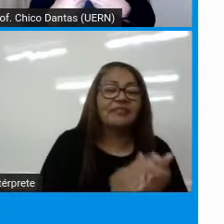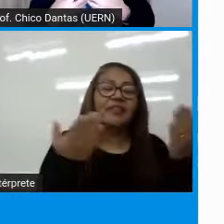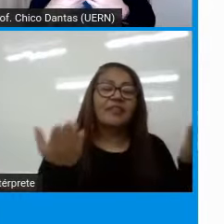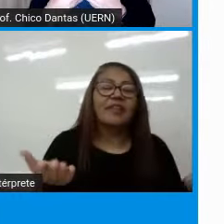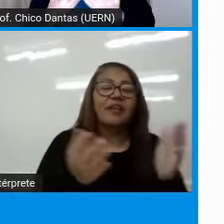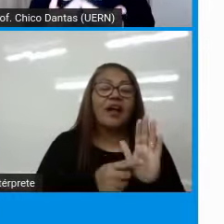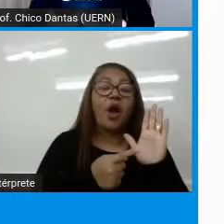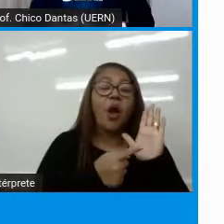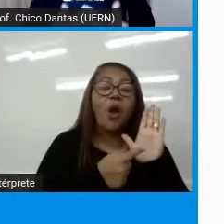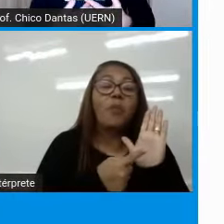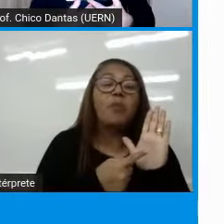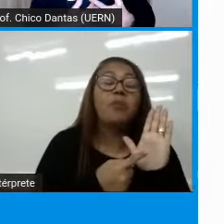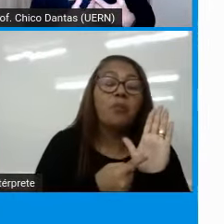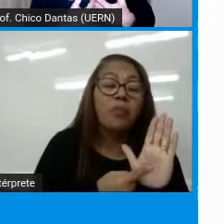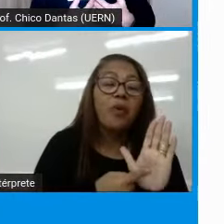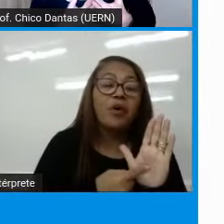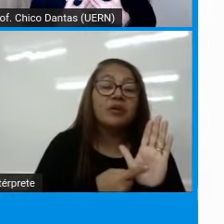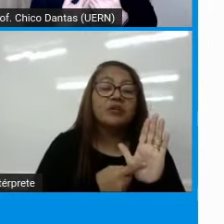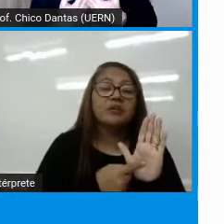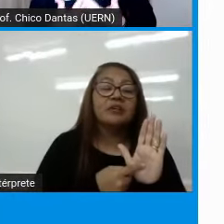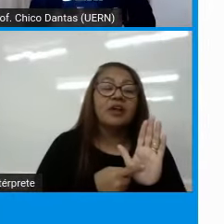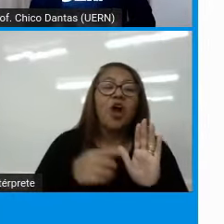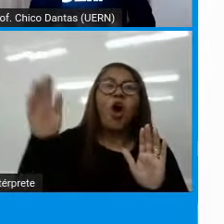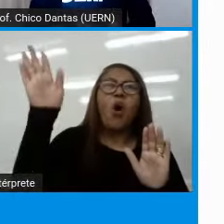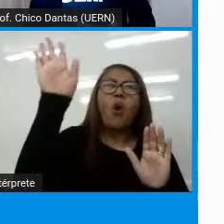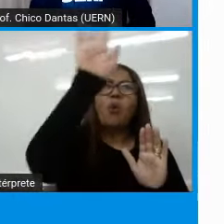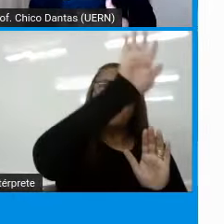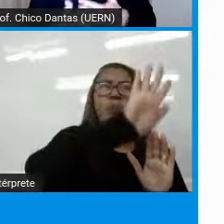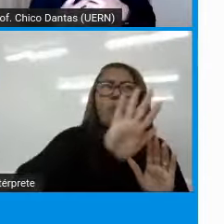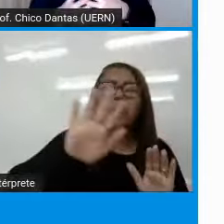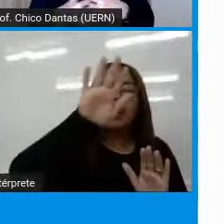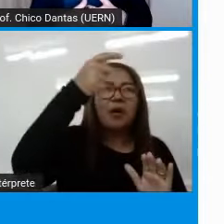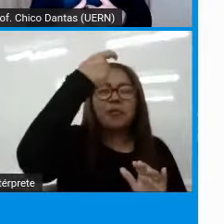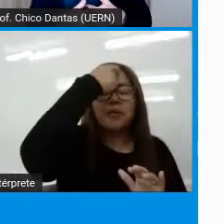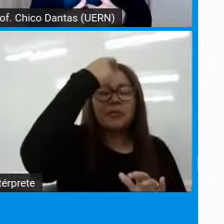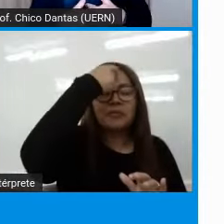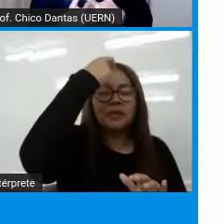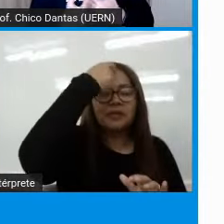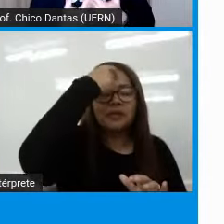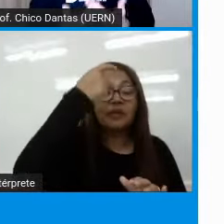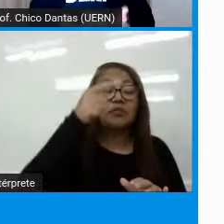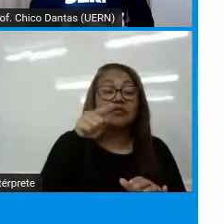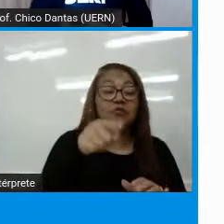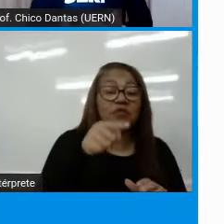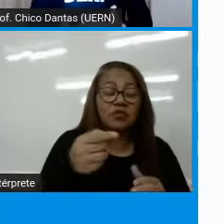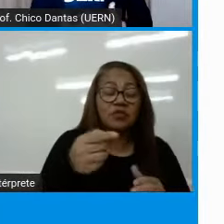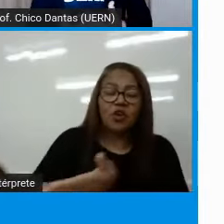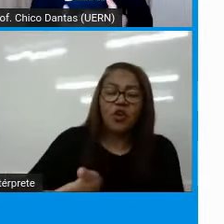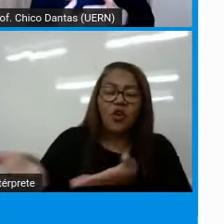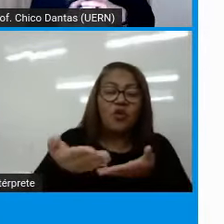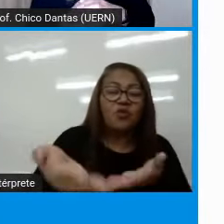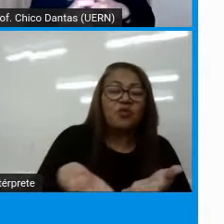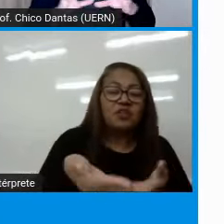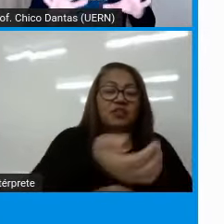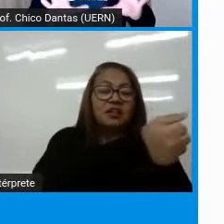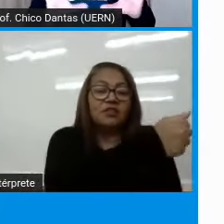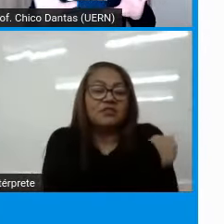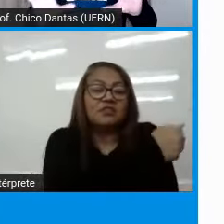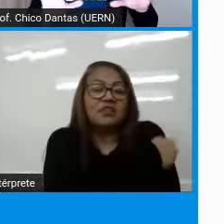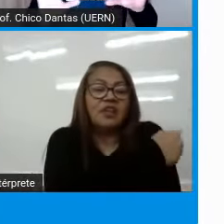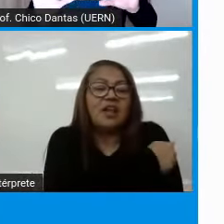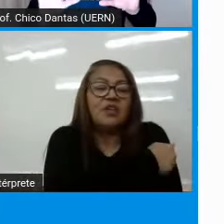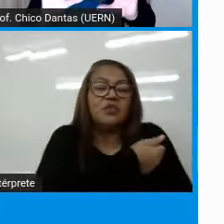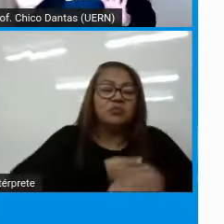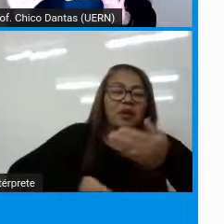Ele dá a possibilidade de você convidar os alunos para interagir com você dentro da ferramenta de uma forma bonita